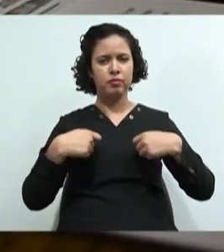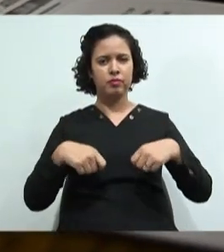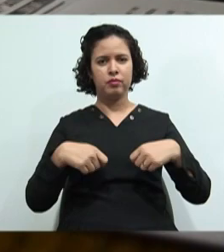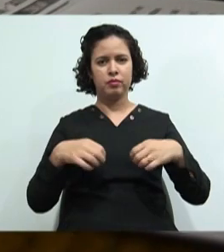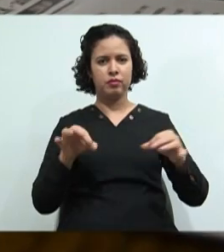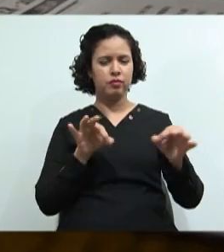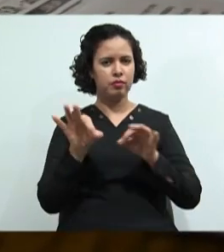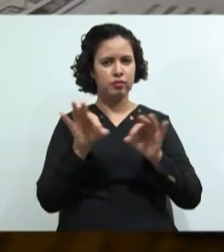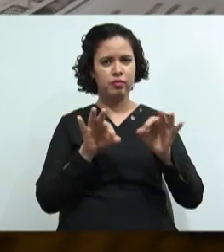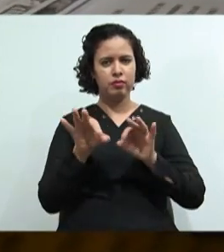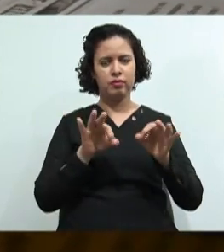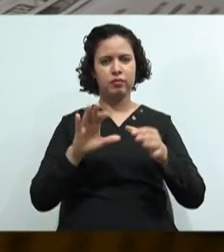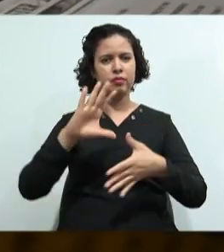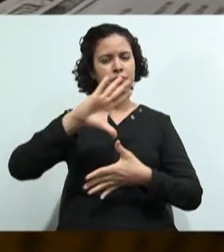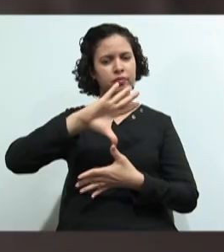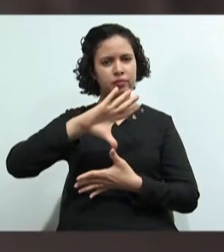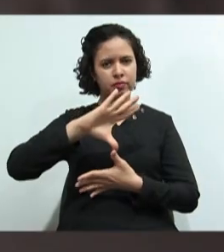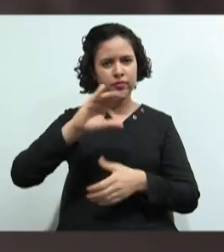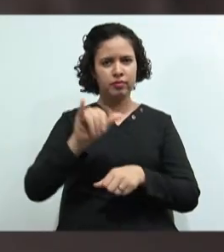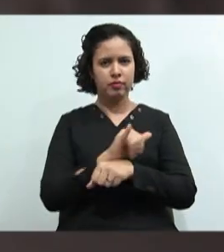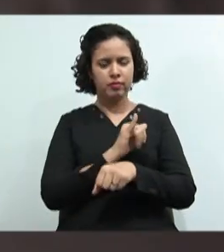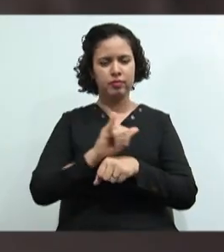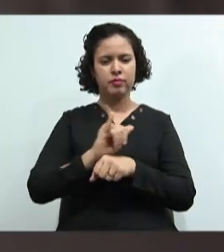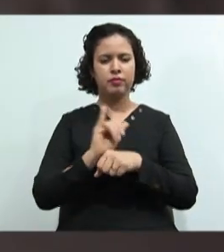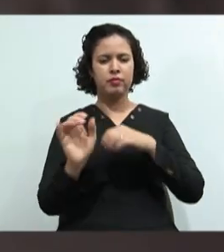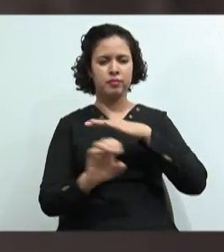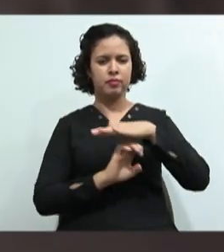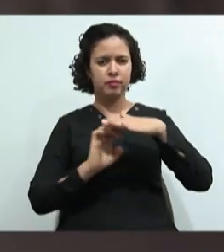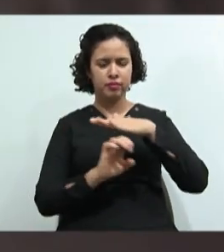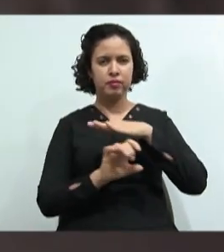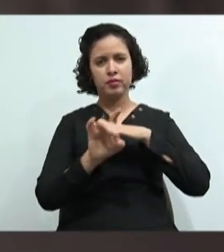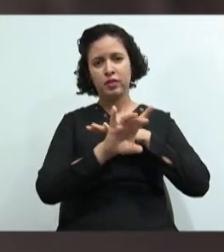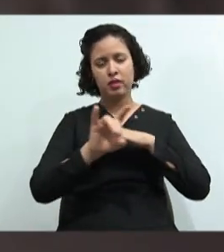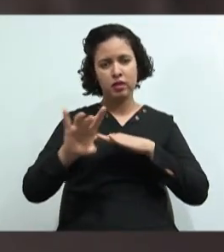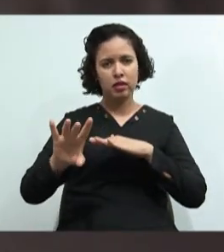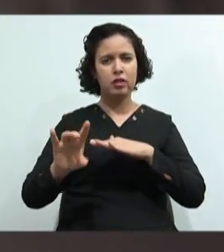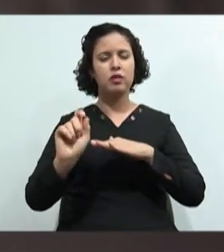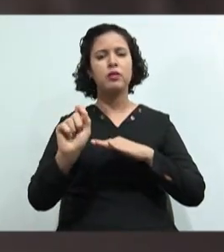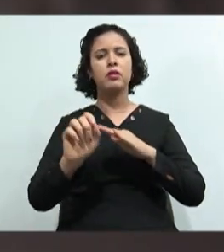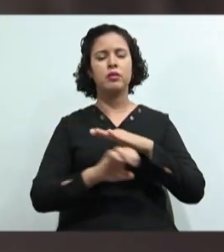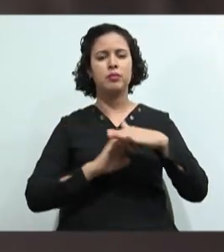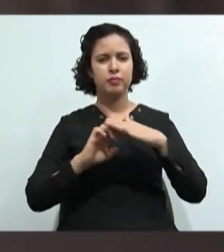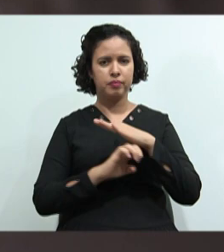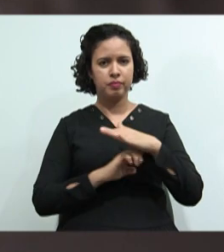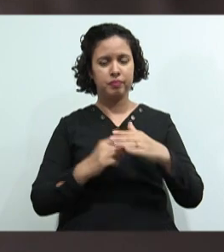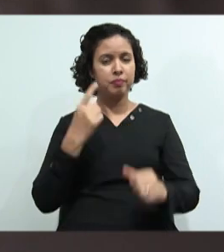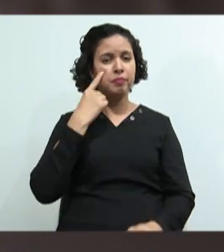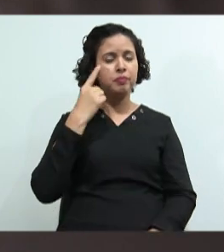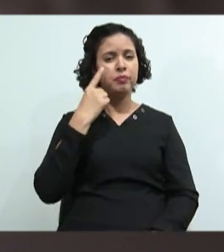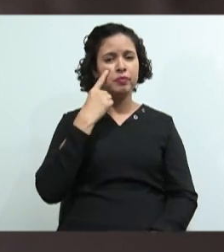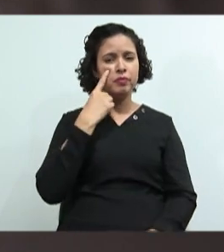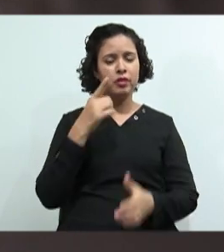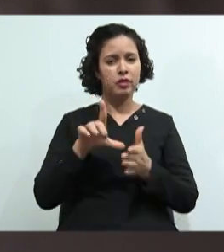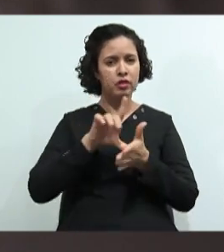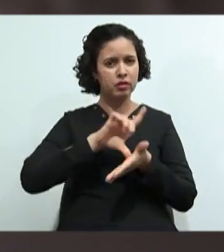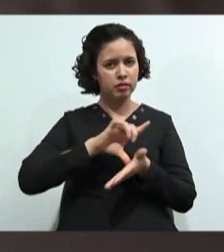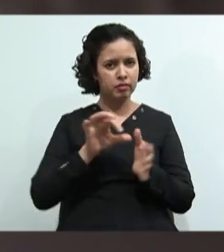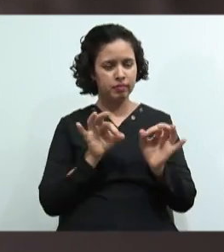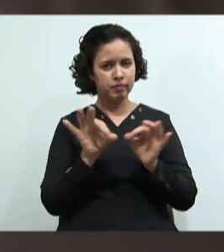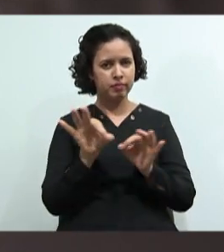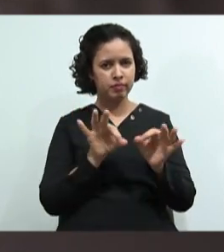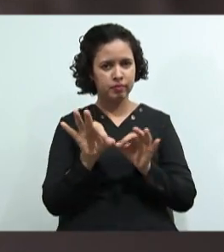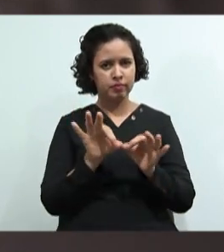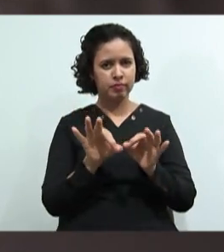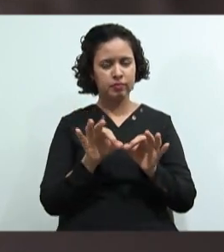traçar o mapa estratégico da sua empresa. O que cada empresa deve levar em consideração ao traçar o plano estratégico?